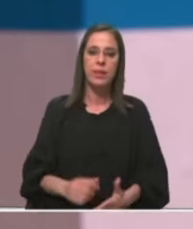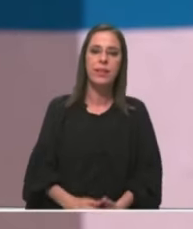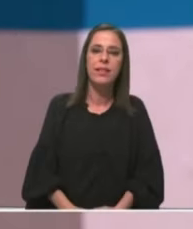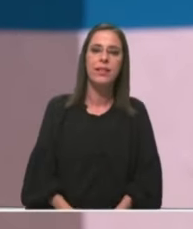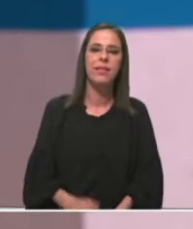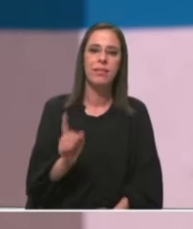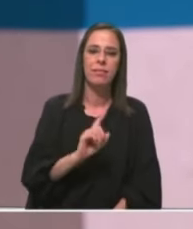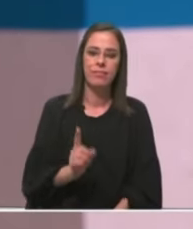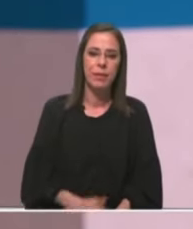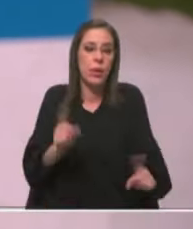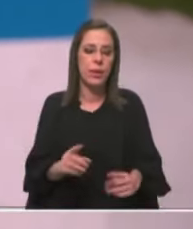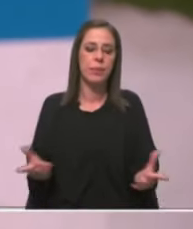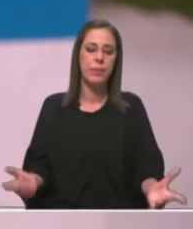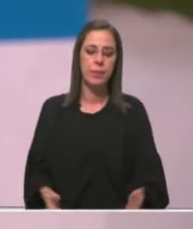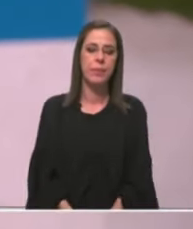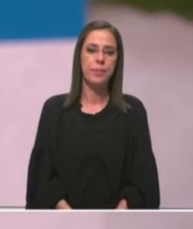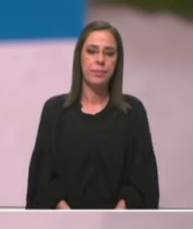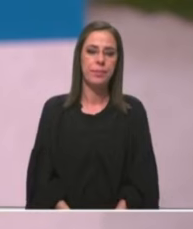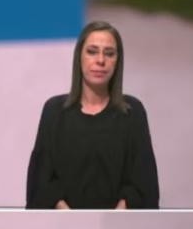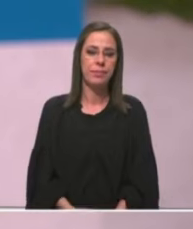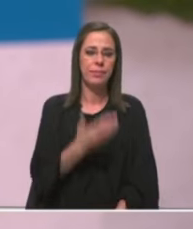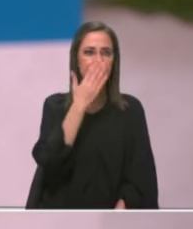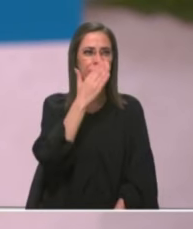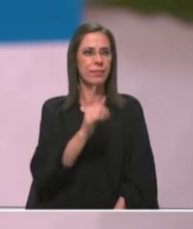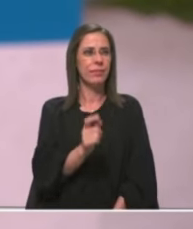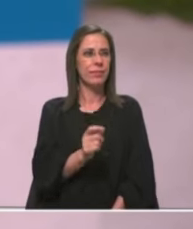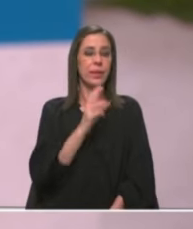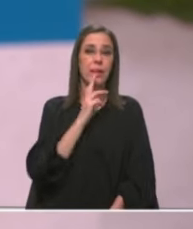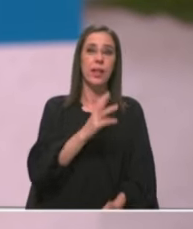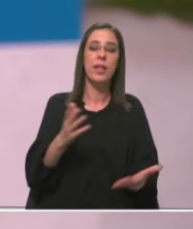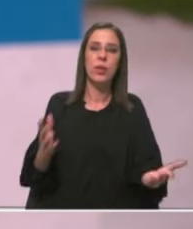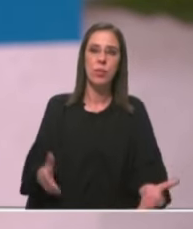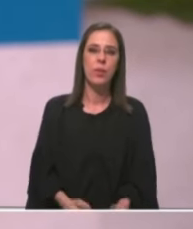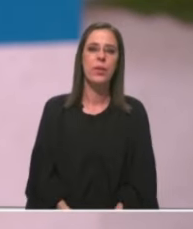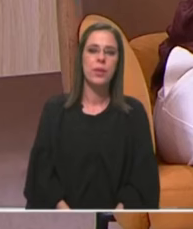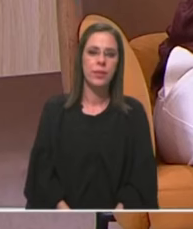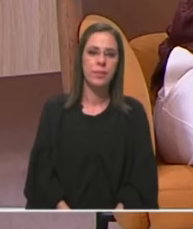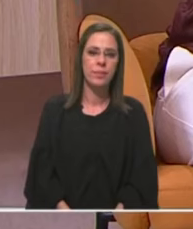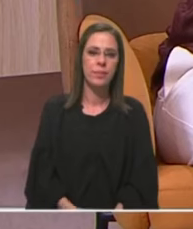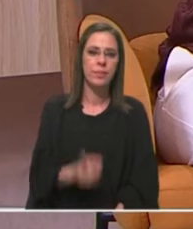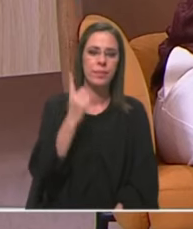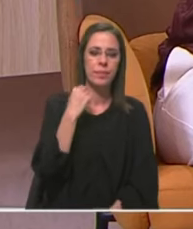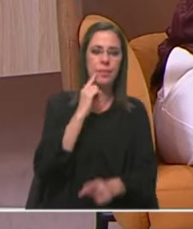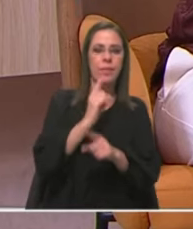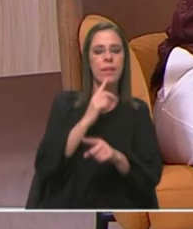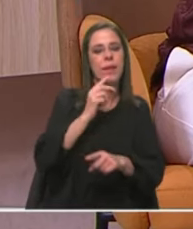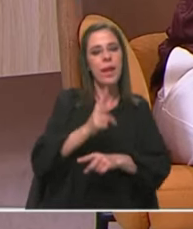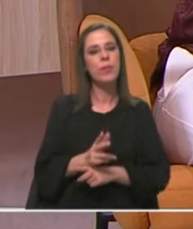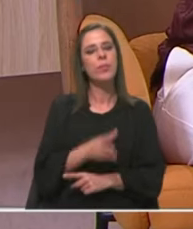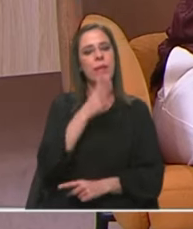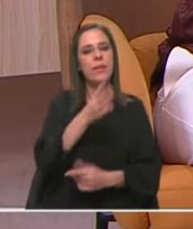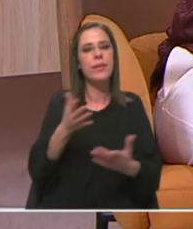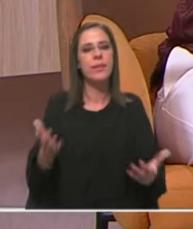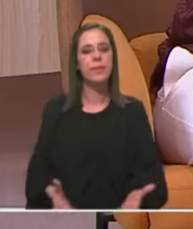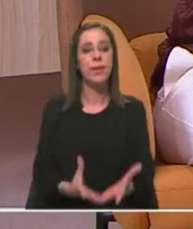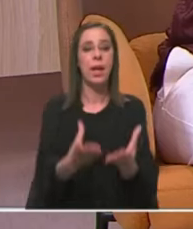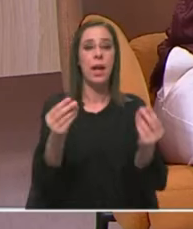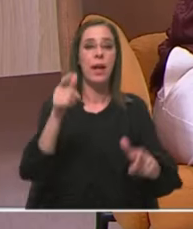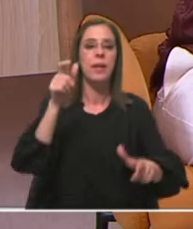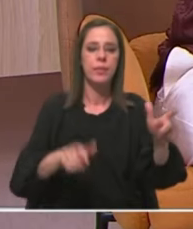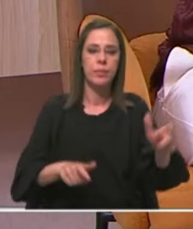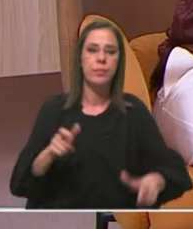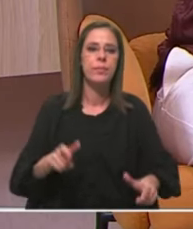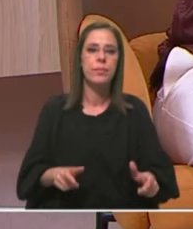Nunca, claro. Isto até parece um bocadinho a resposta relativamente àquilo que o Augusto estava a falar na reportagem, que há muitas